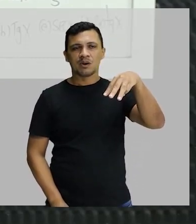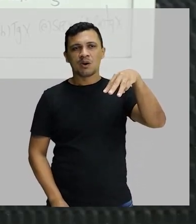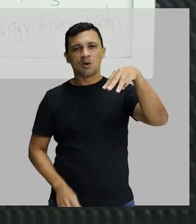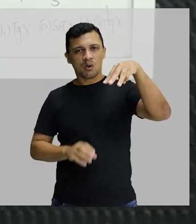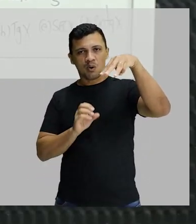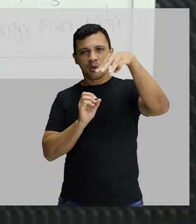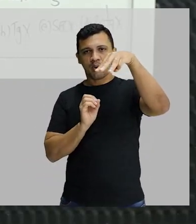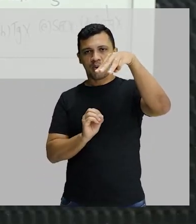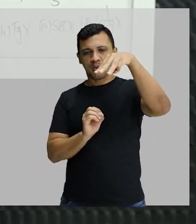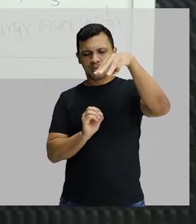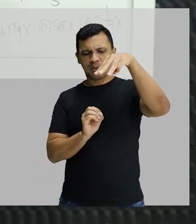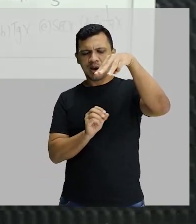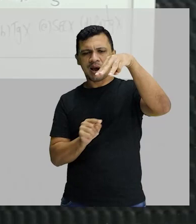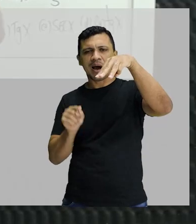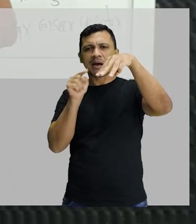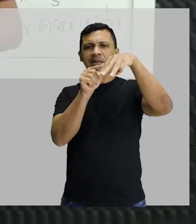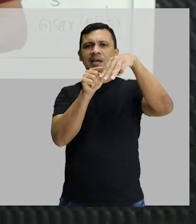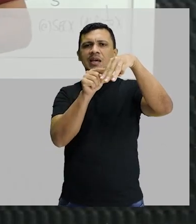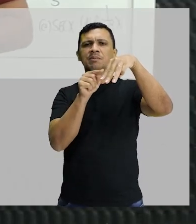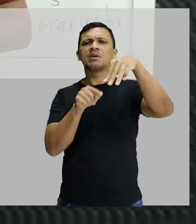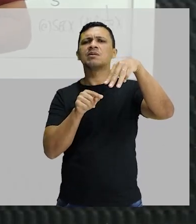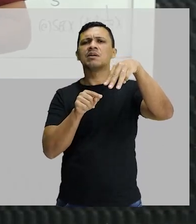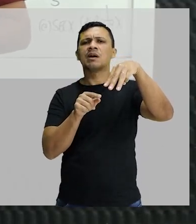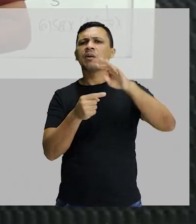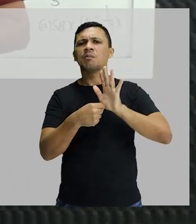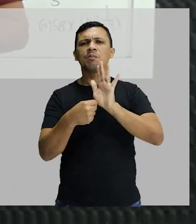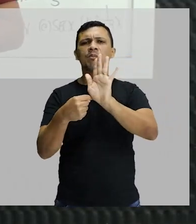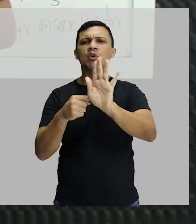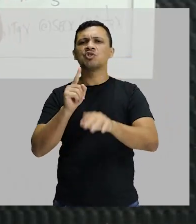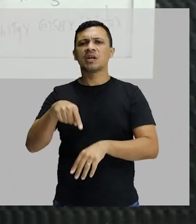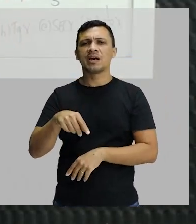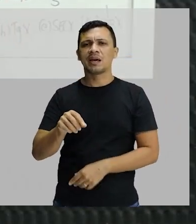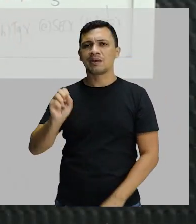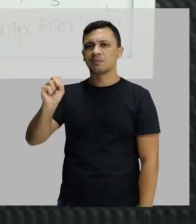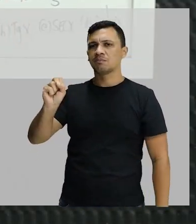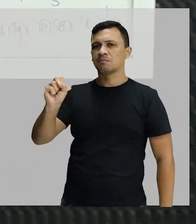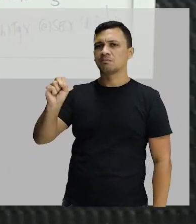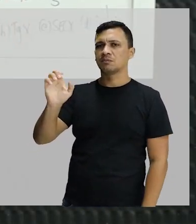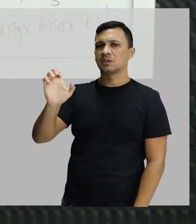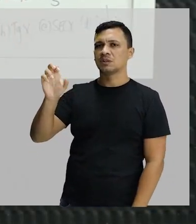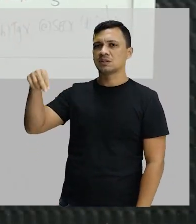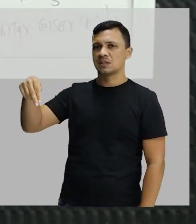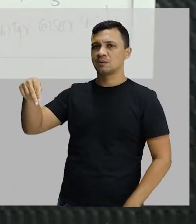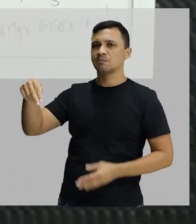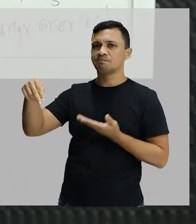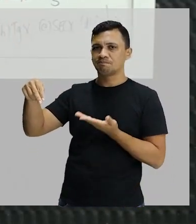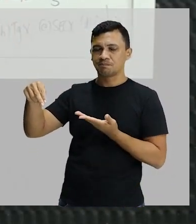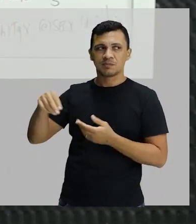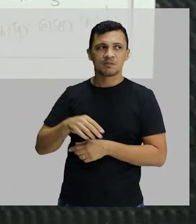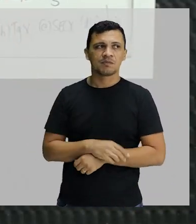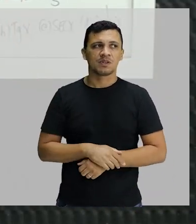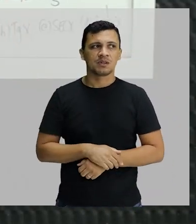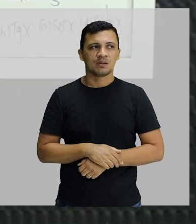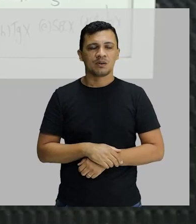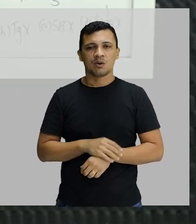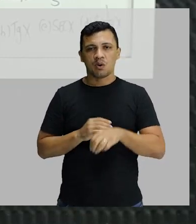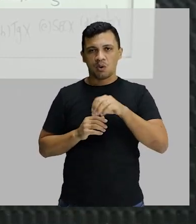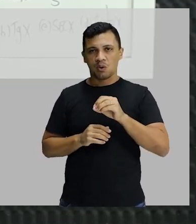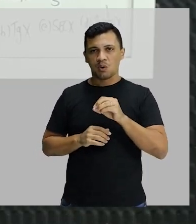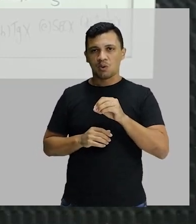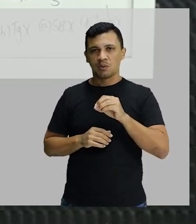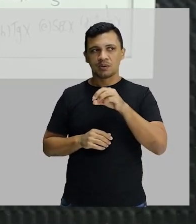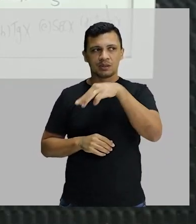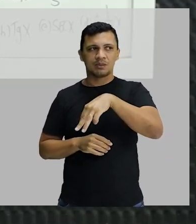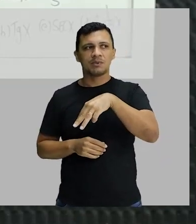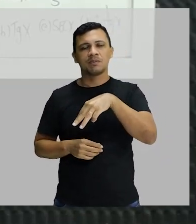M, ele representa o quê? Ele representa o seno, tá? Então, essa ordenada OM é igual ao